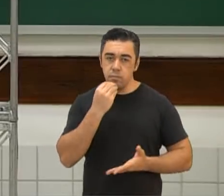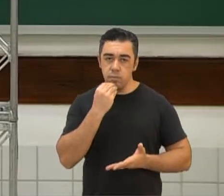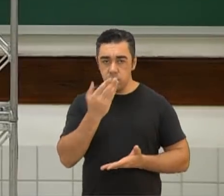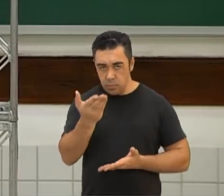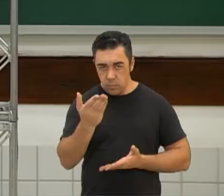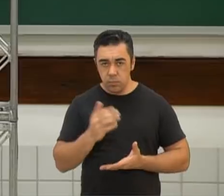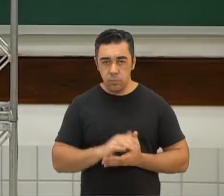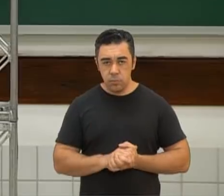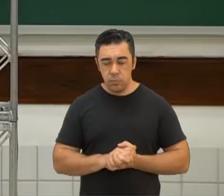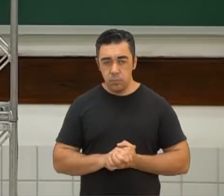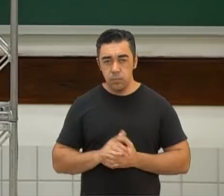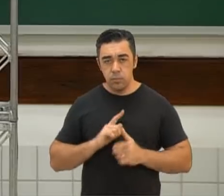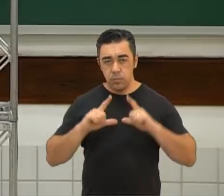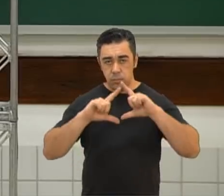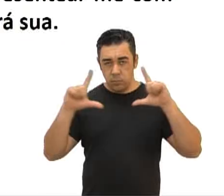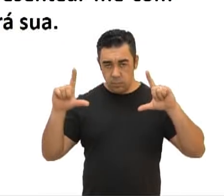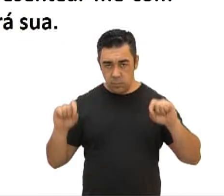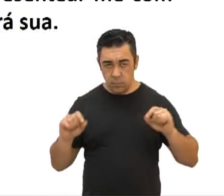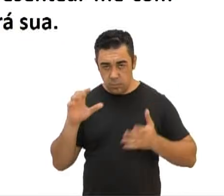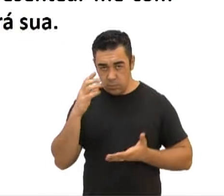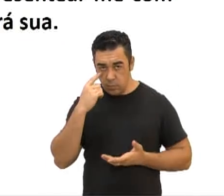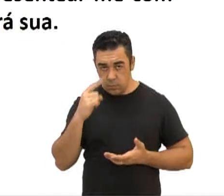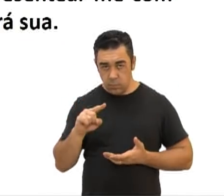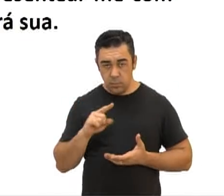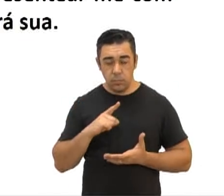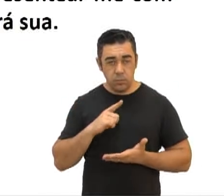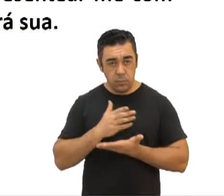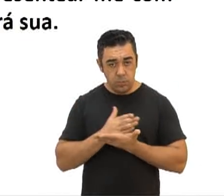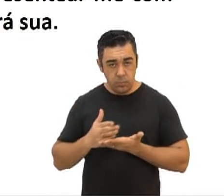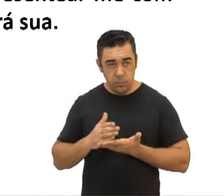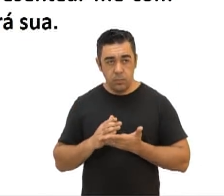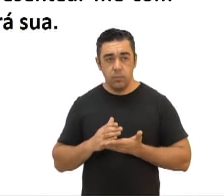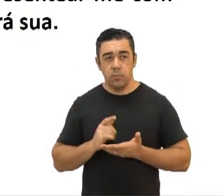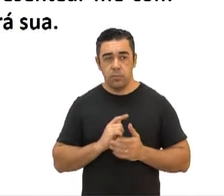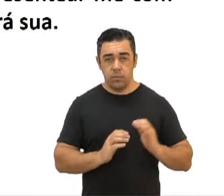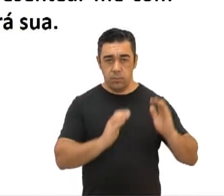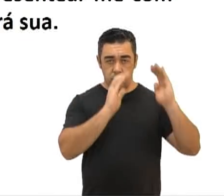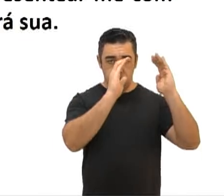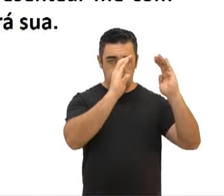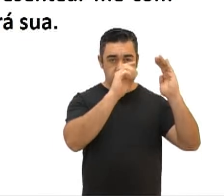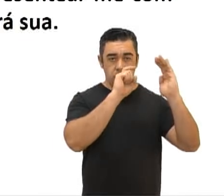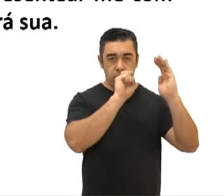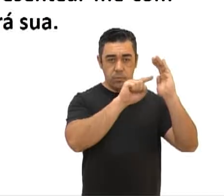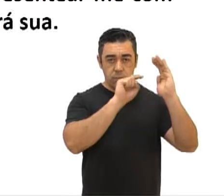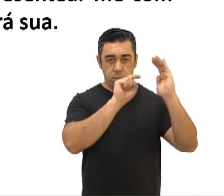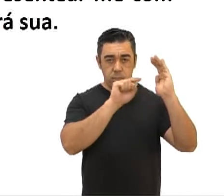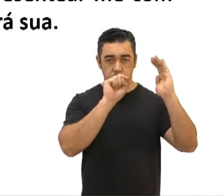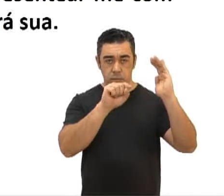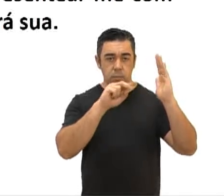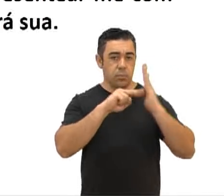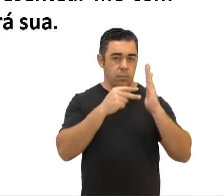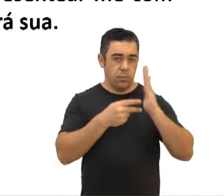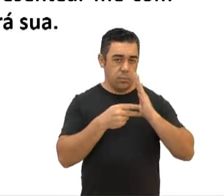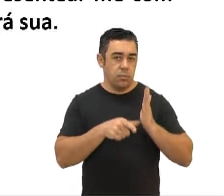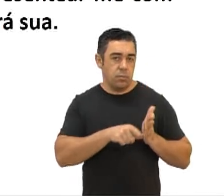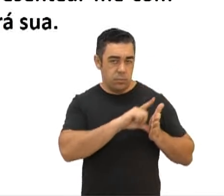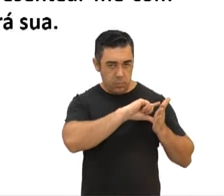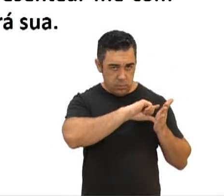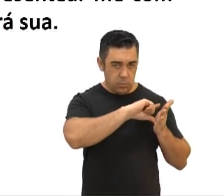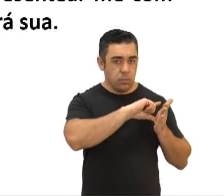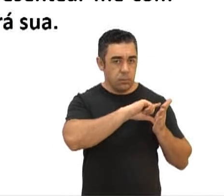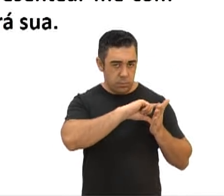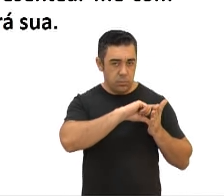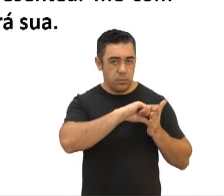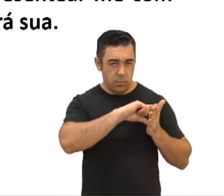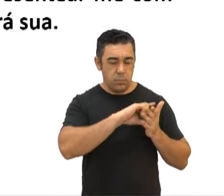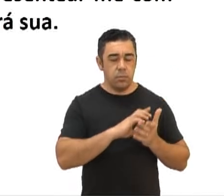localizar. Né? E o fragmento diz assim, observe que no início do fragmento tem lá o entre parênteses e dentro dos